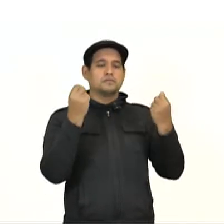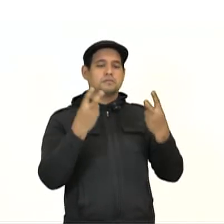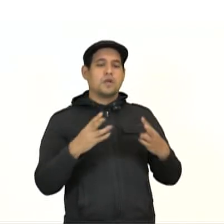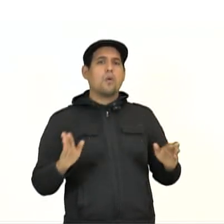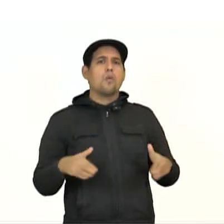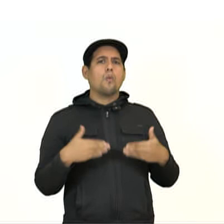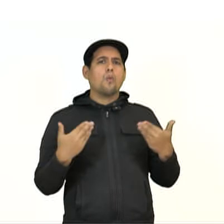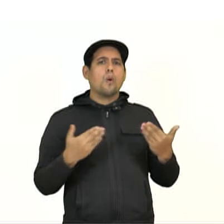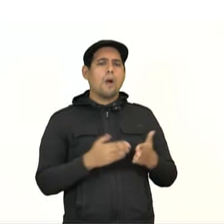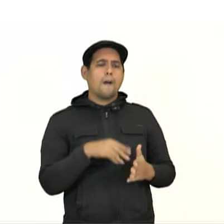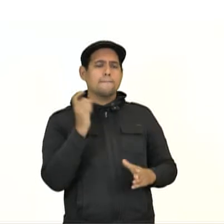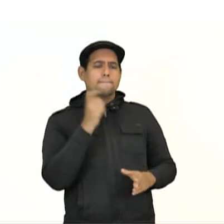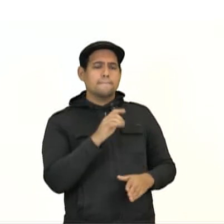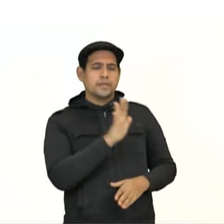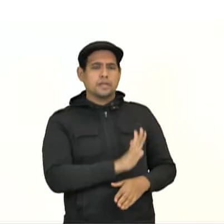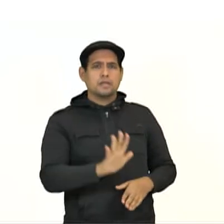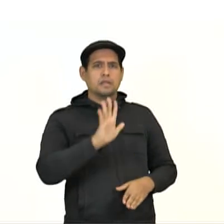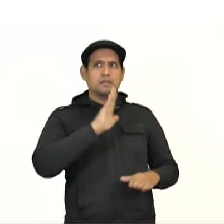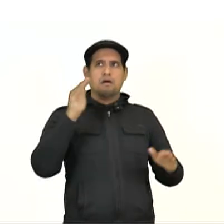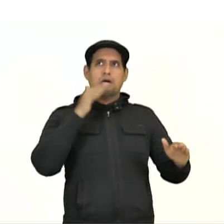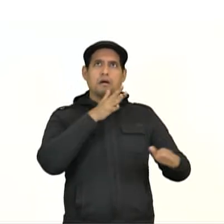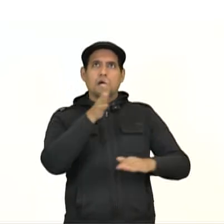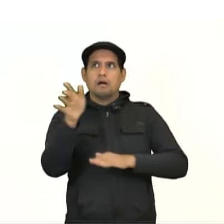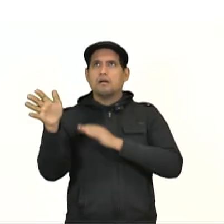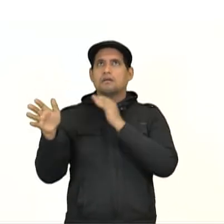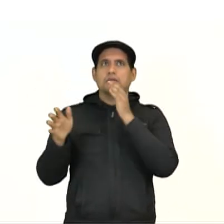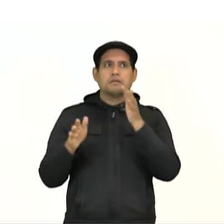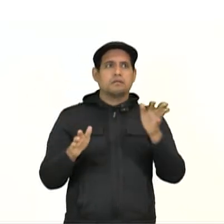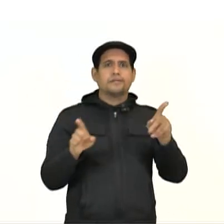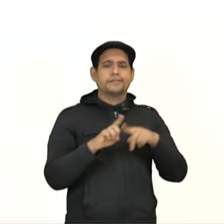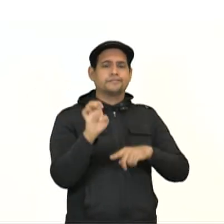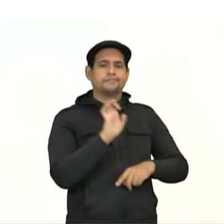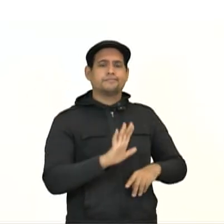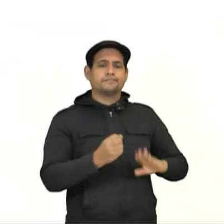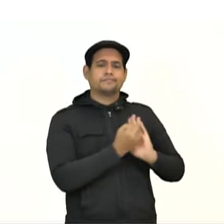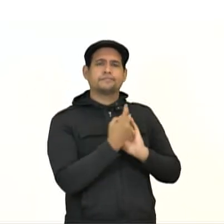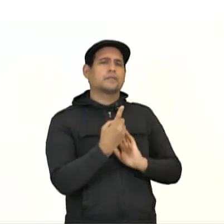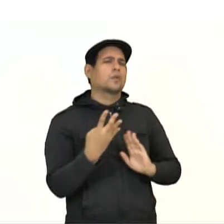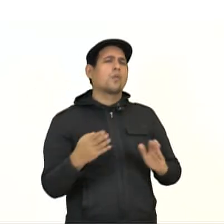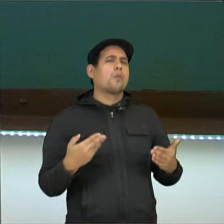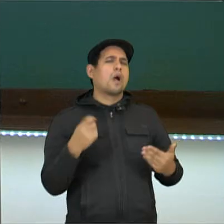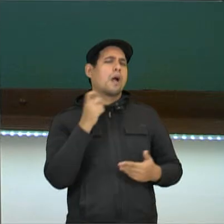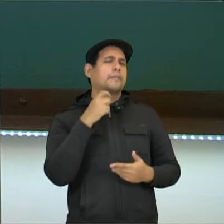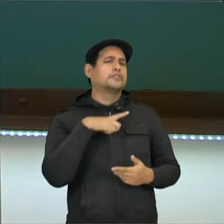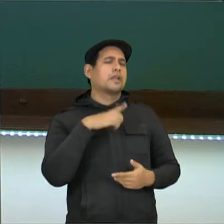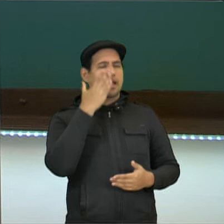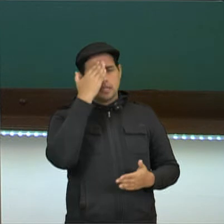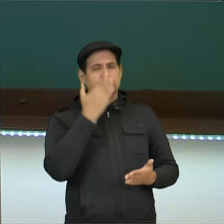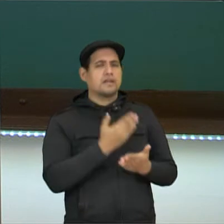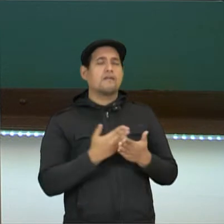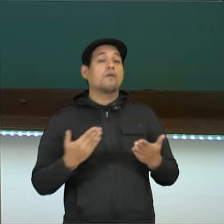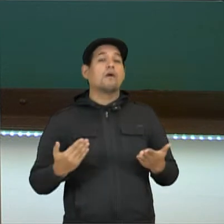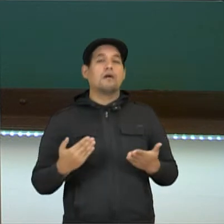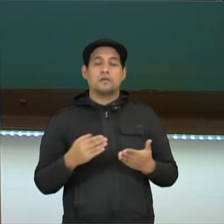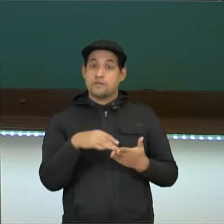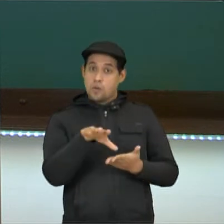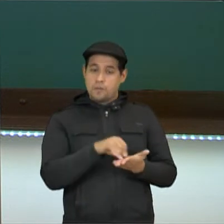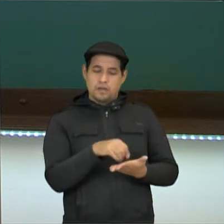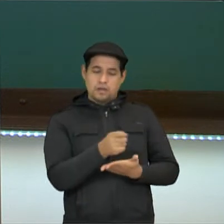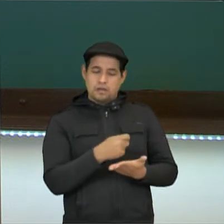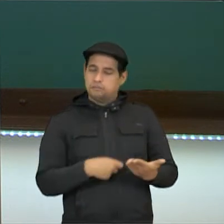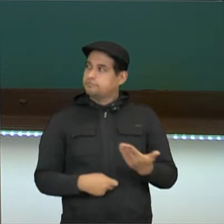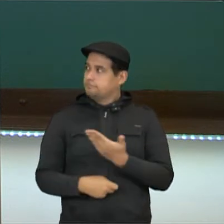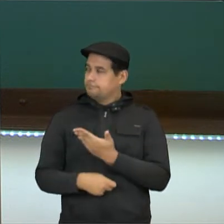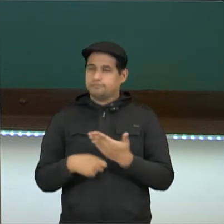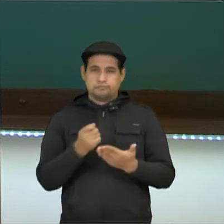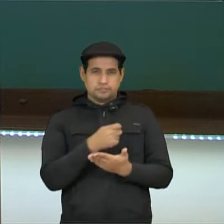quais mitos norteavam o imaginário europeu do século XIV. Então vocês vão copiar essa questão no caderno de